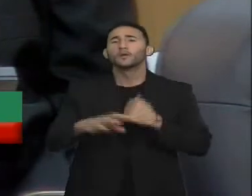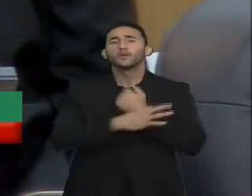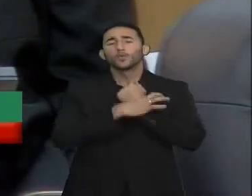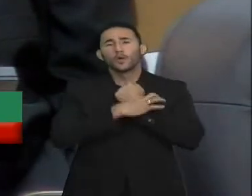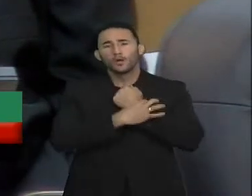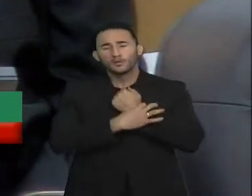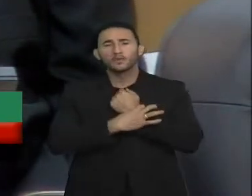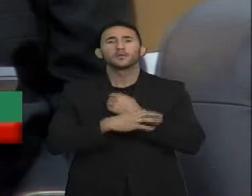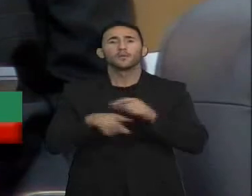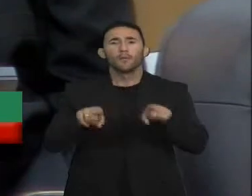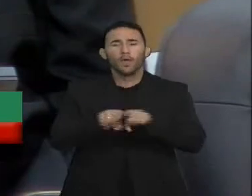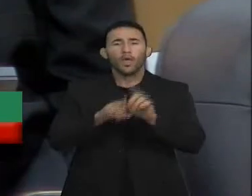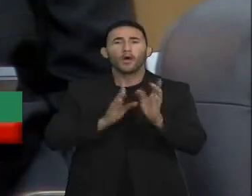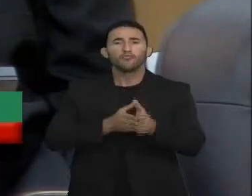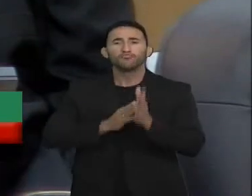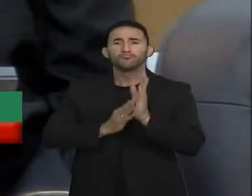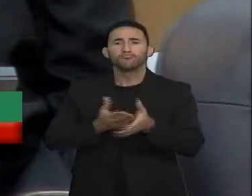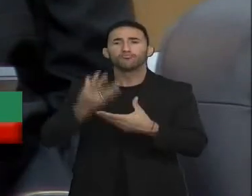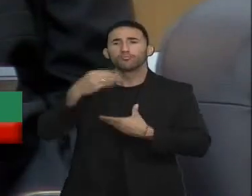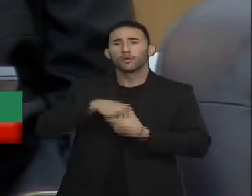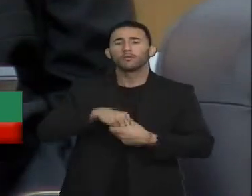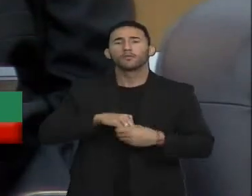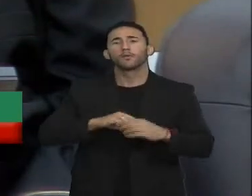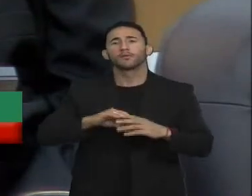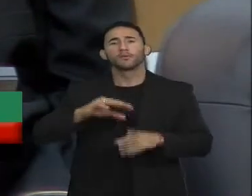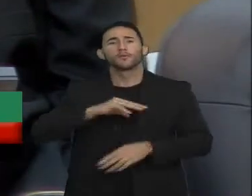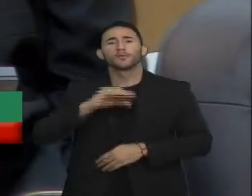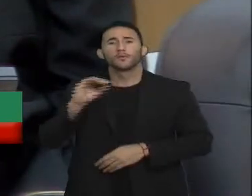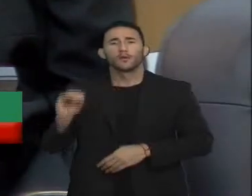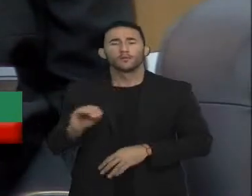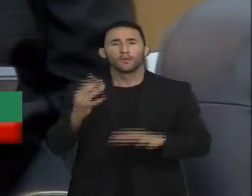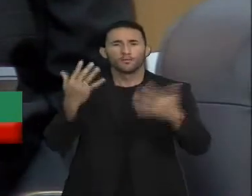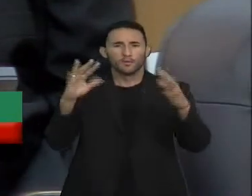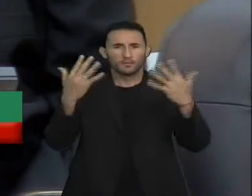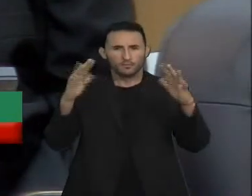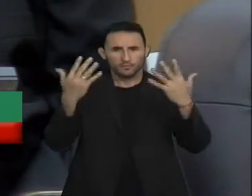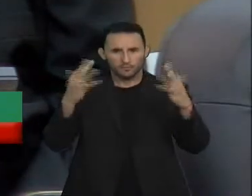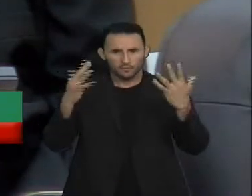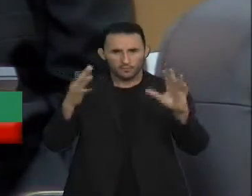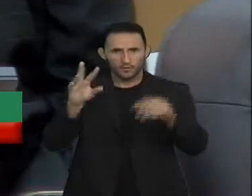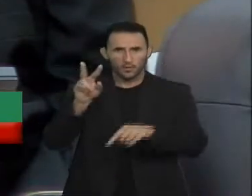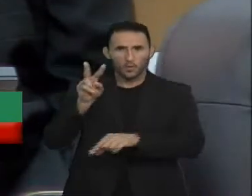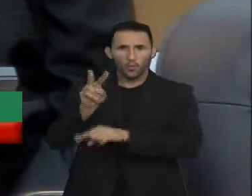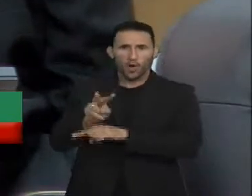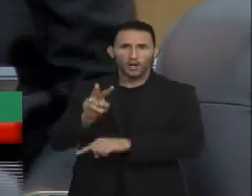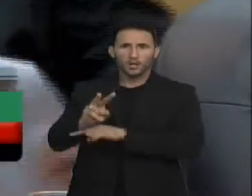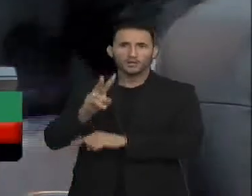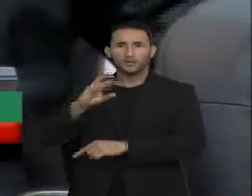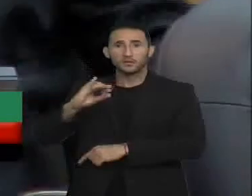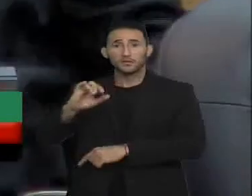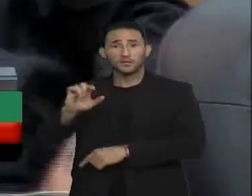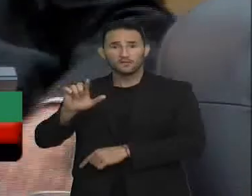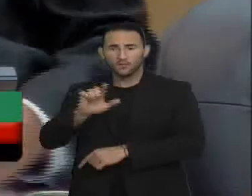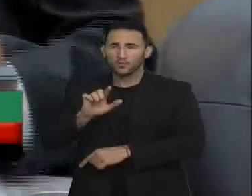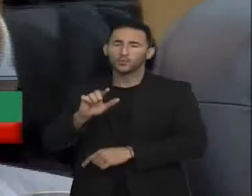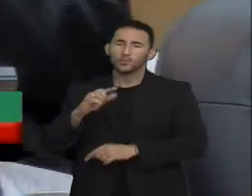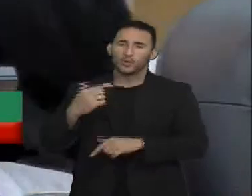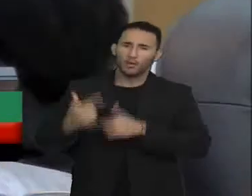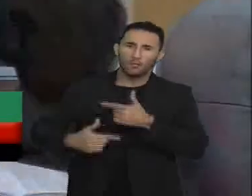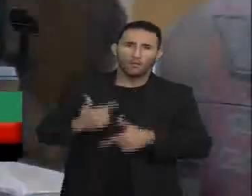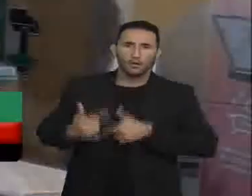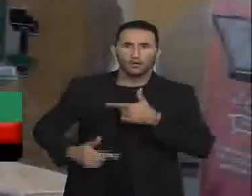ordem dentro da nossa cidade. Parabéns. Quero pedir uma salva de palmas à nossa Guarda Civil por todo o